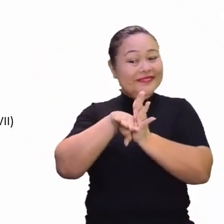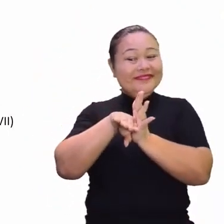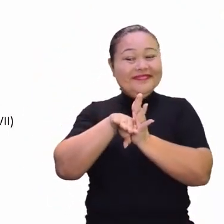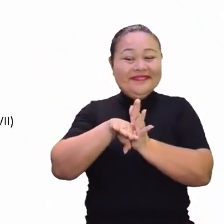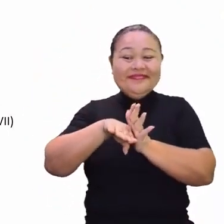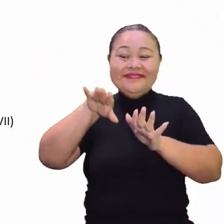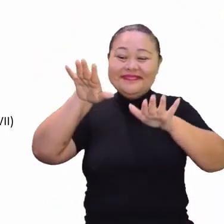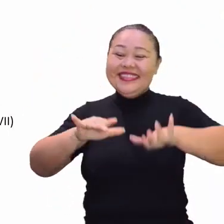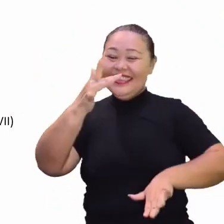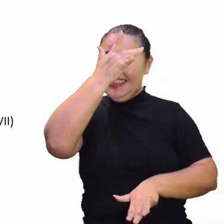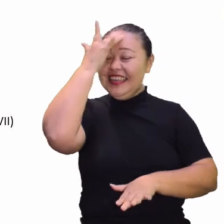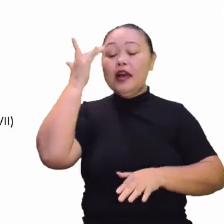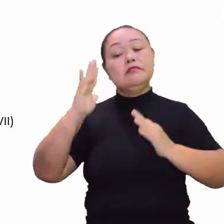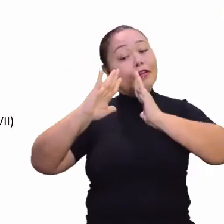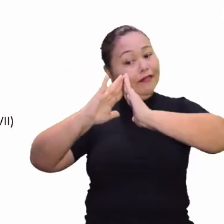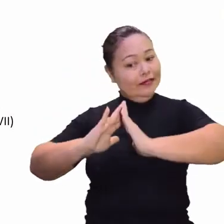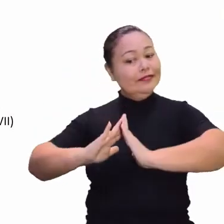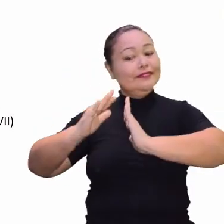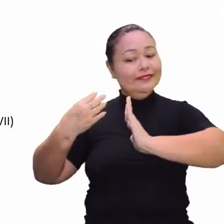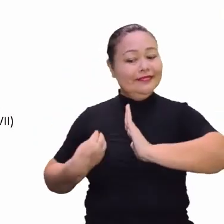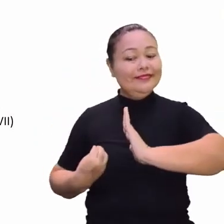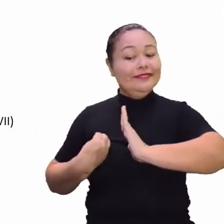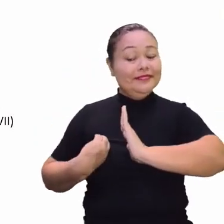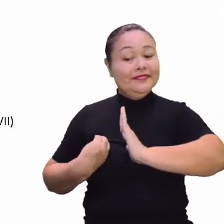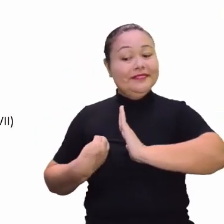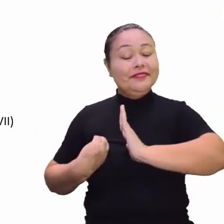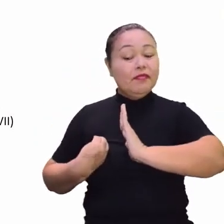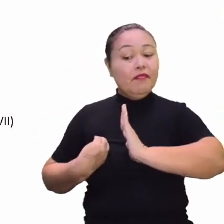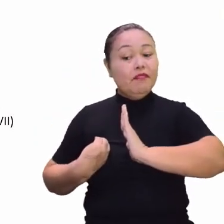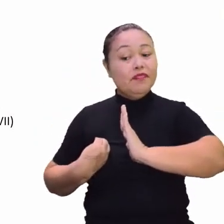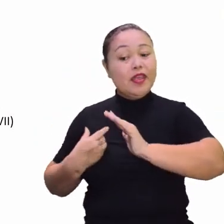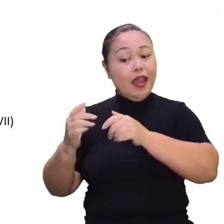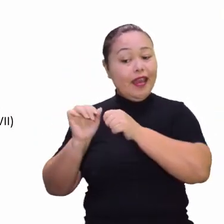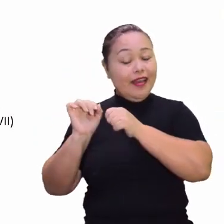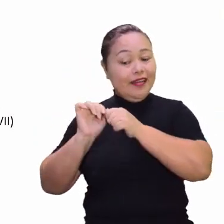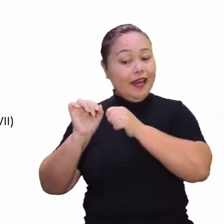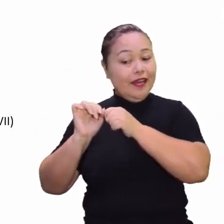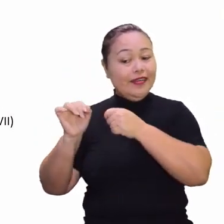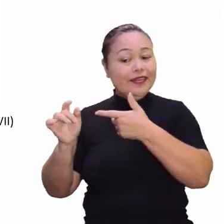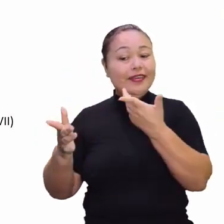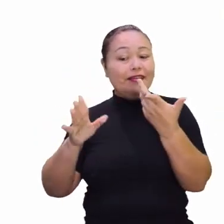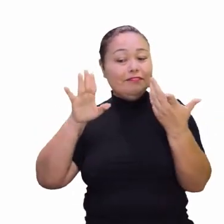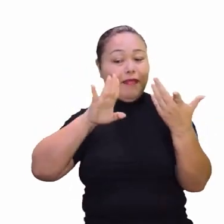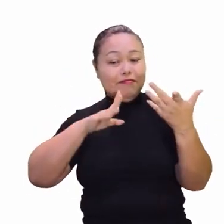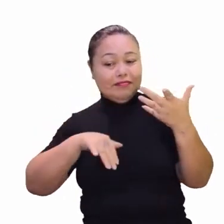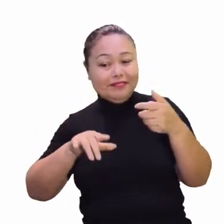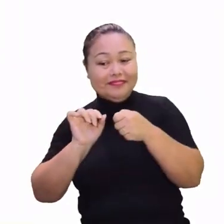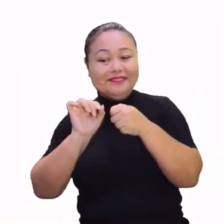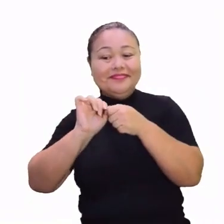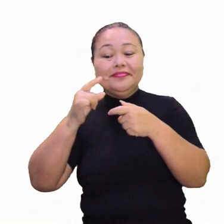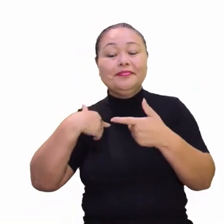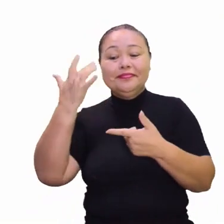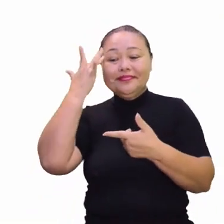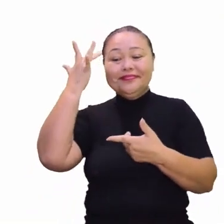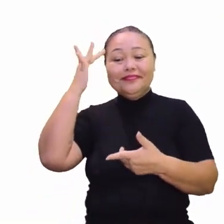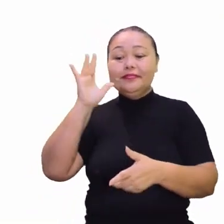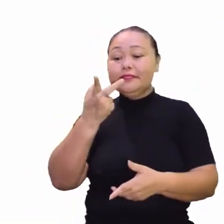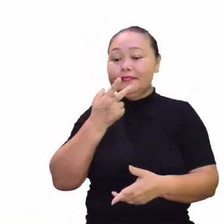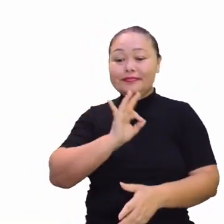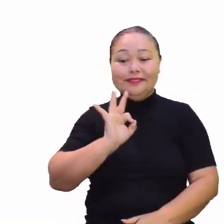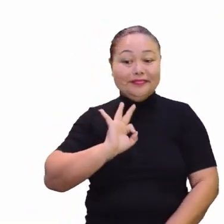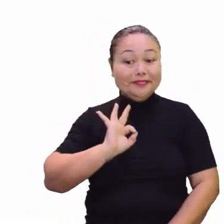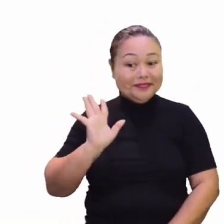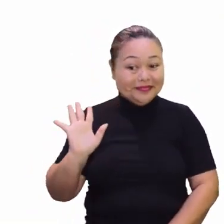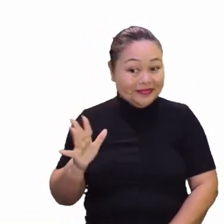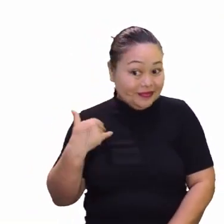Tinha uns pessoal lá que viviam lá, meio selvagens, mas eles não sabiam nem do que a gente estava falando. Beleza.